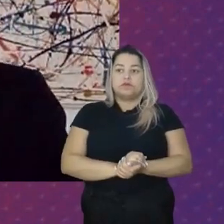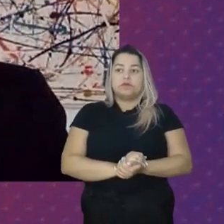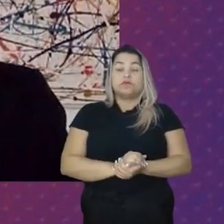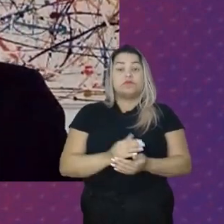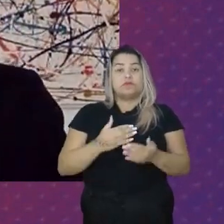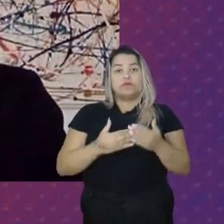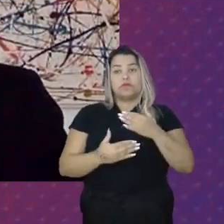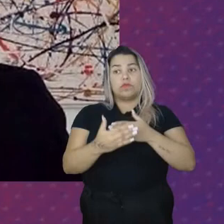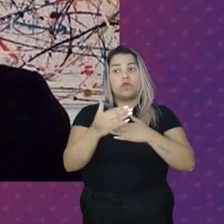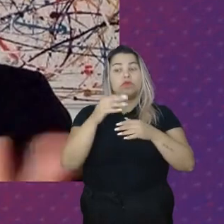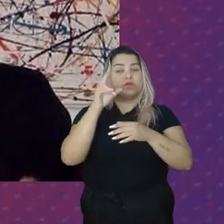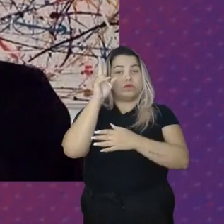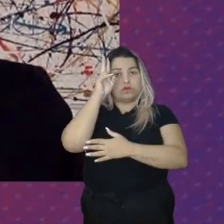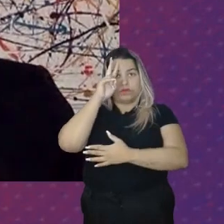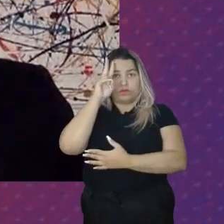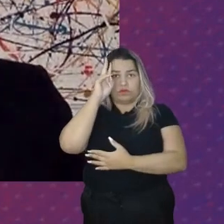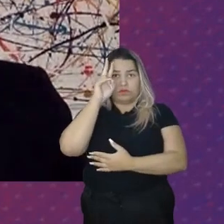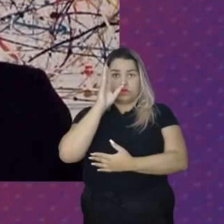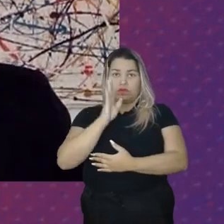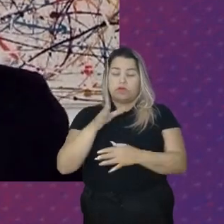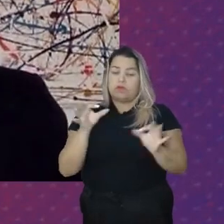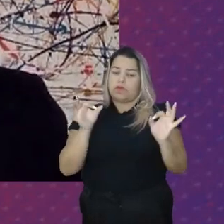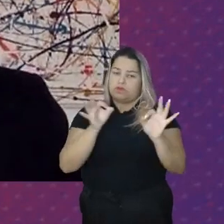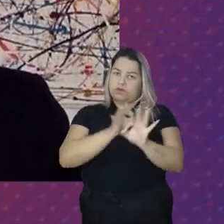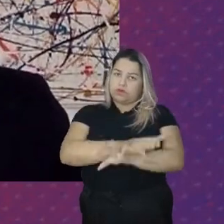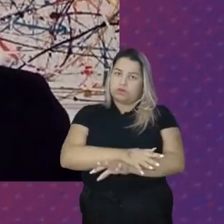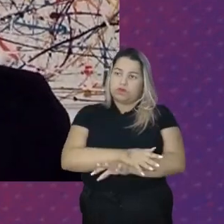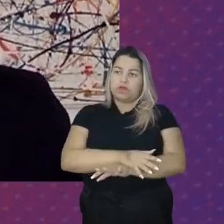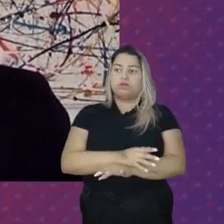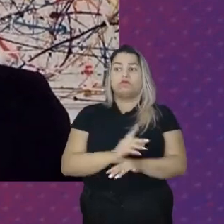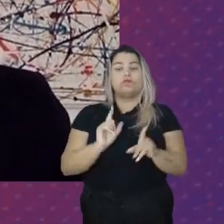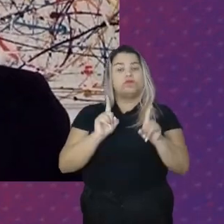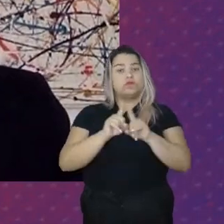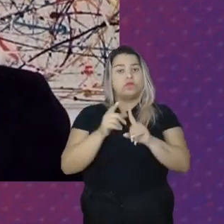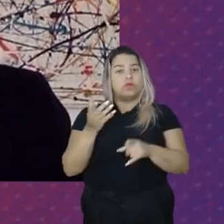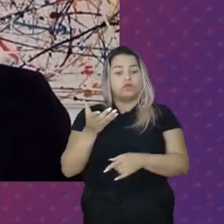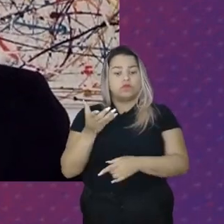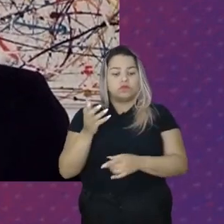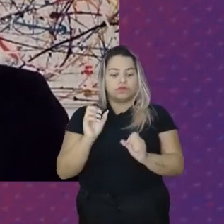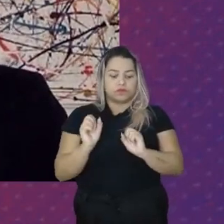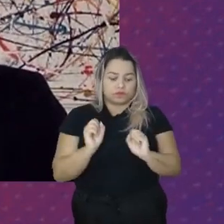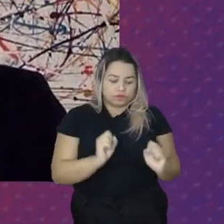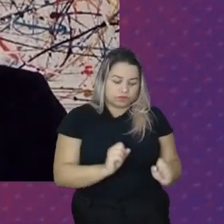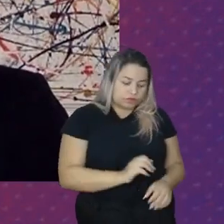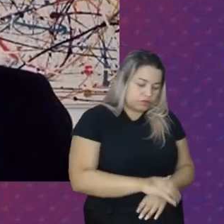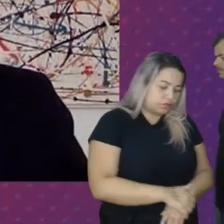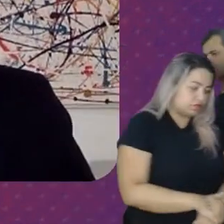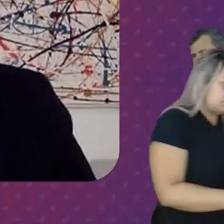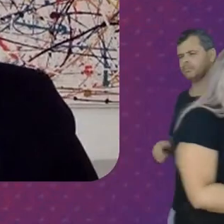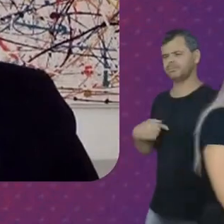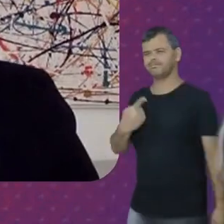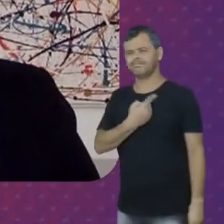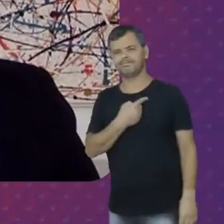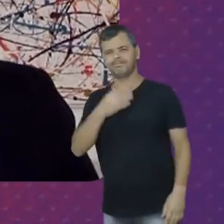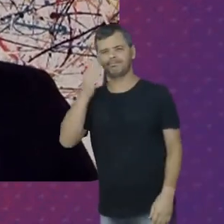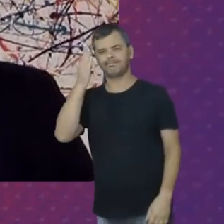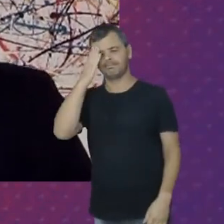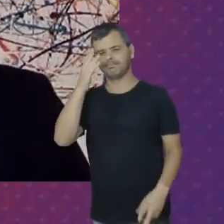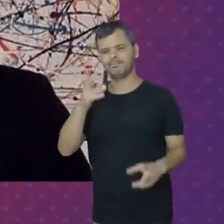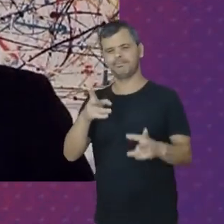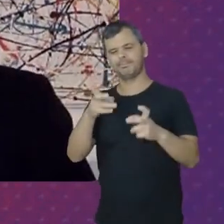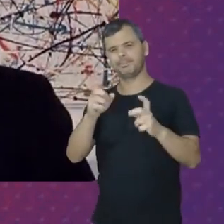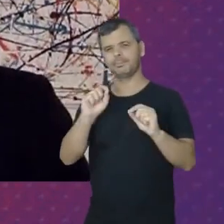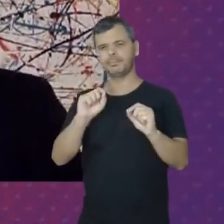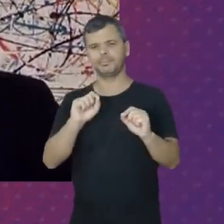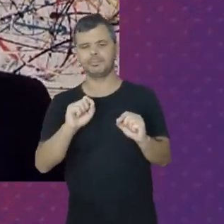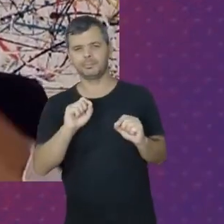dessa história, e aí já para finalizar, o que a gente pode observar, né? É